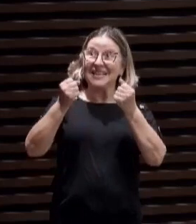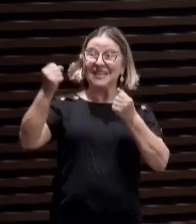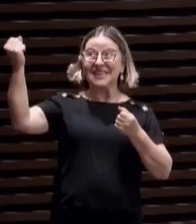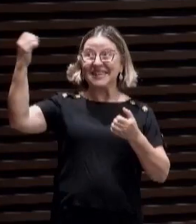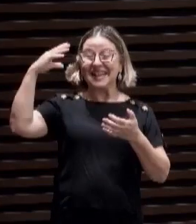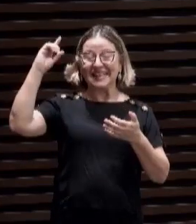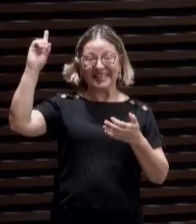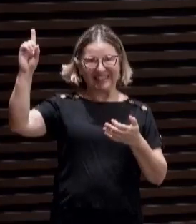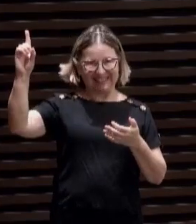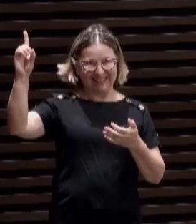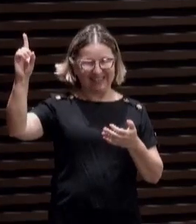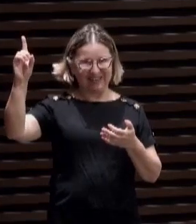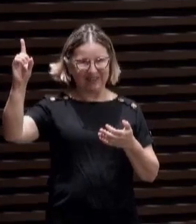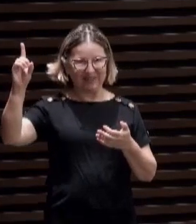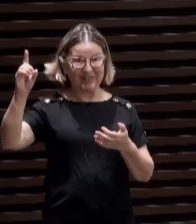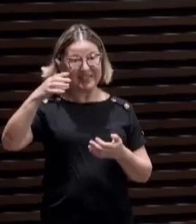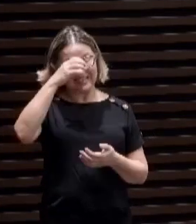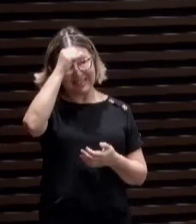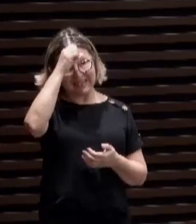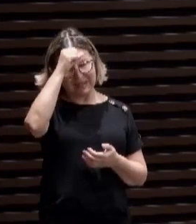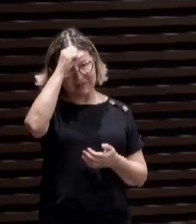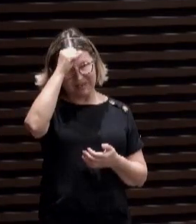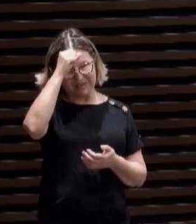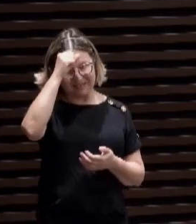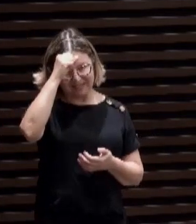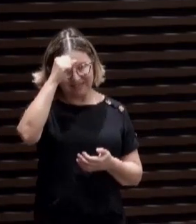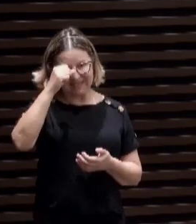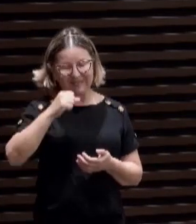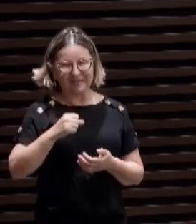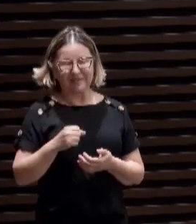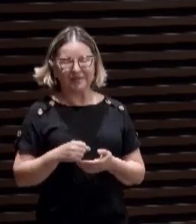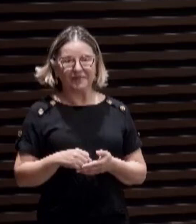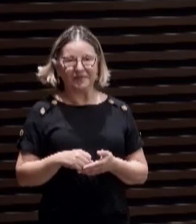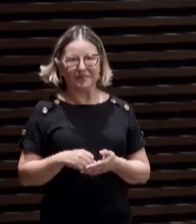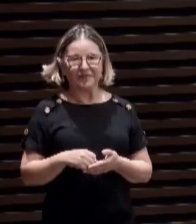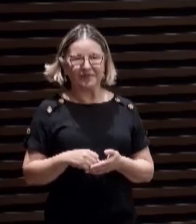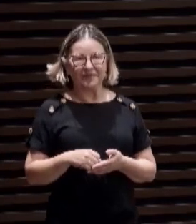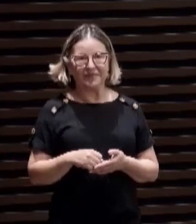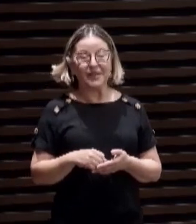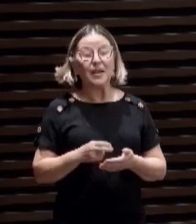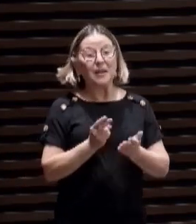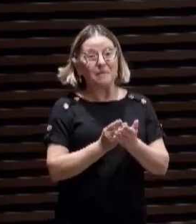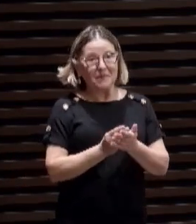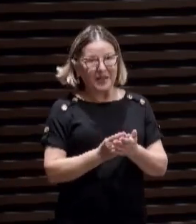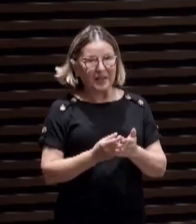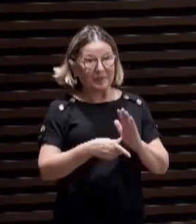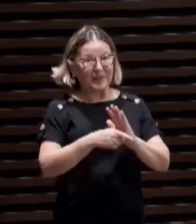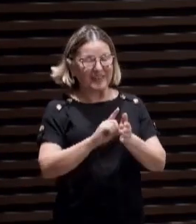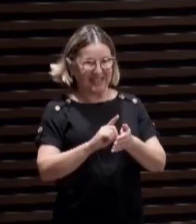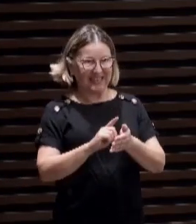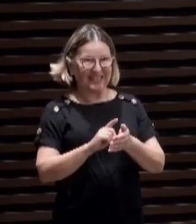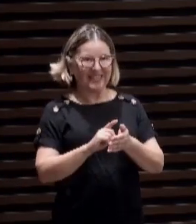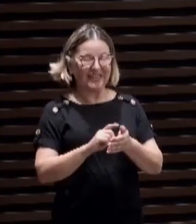da religião que aprendeu e praticava desde criança. Segundo essa mesma